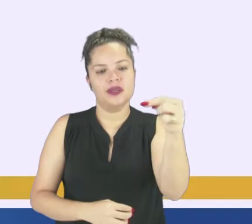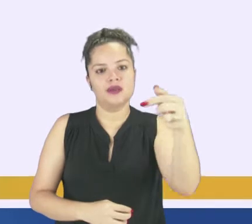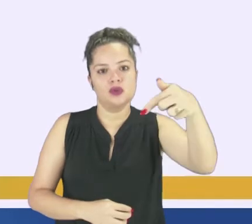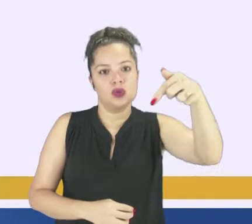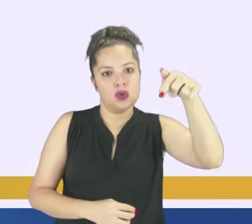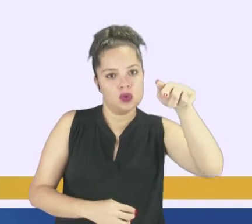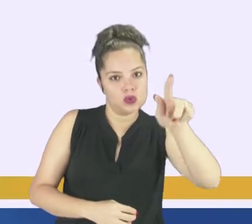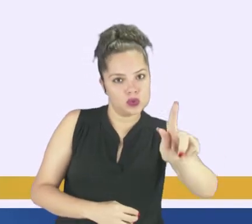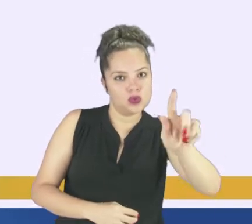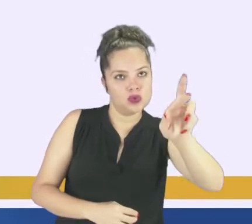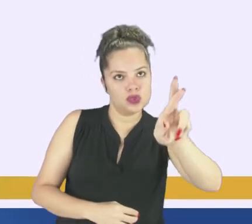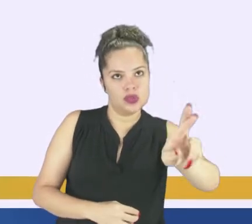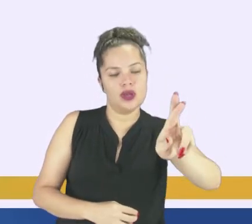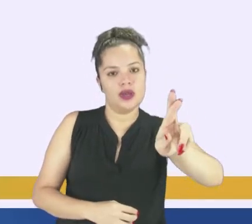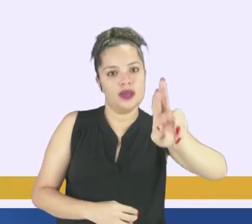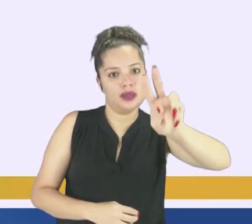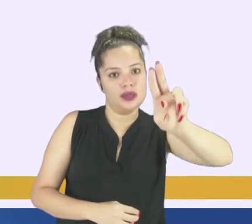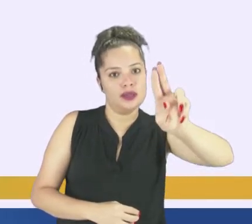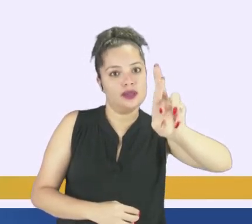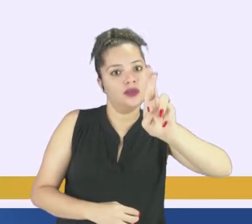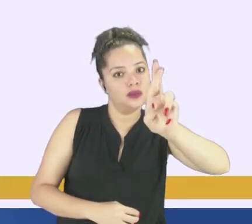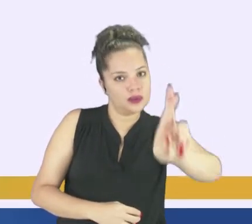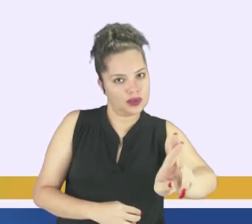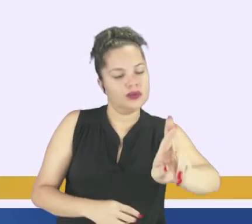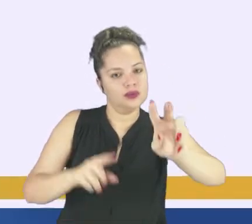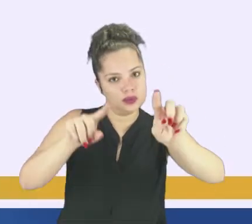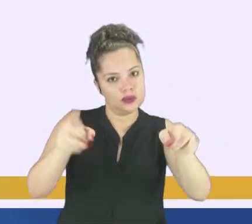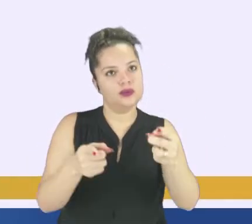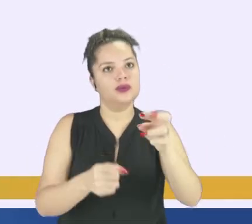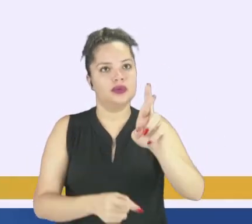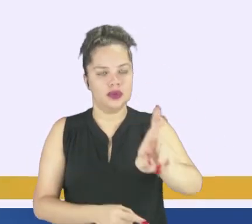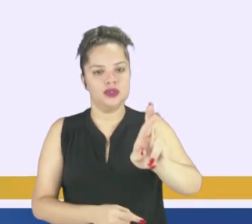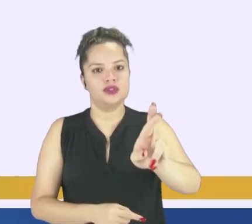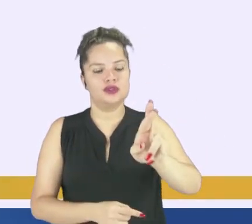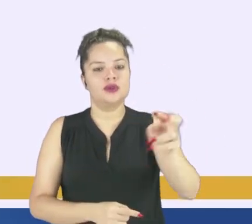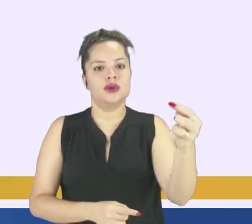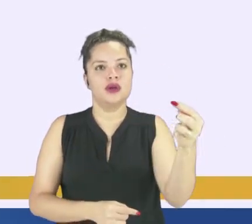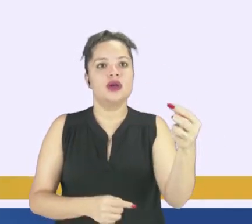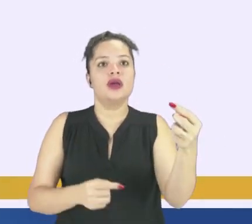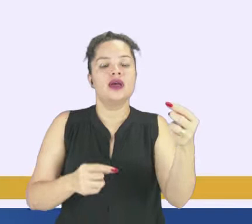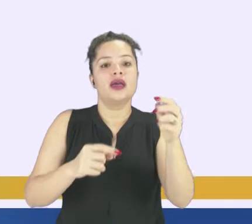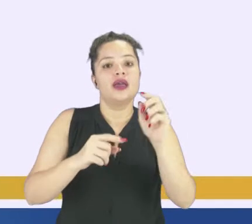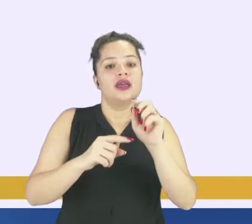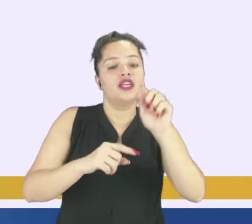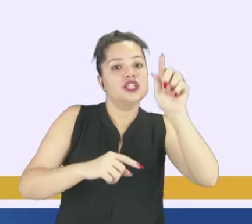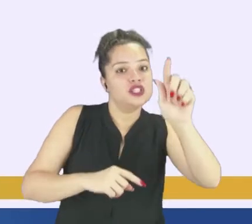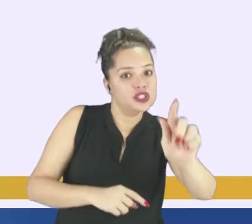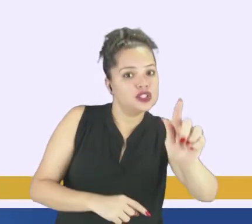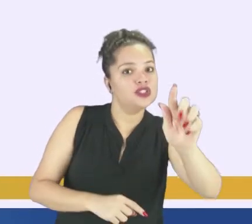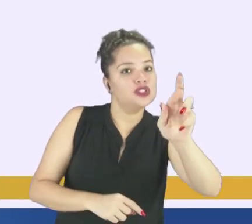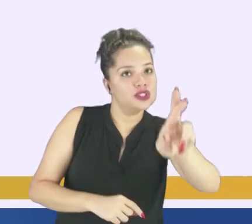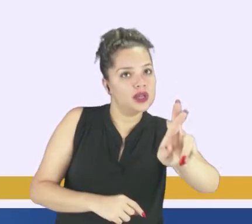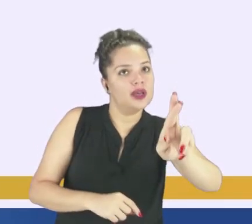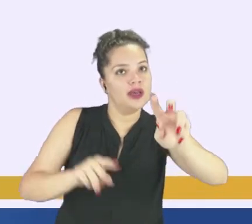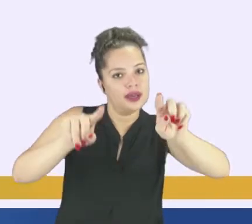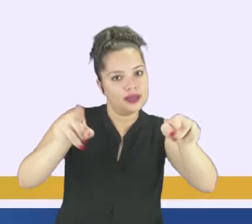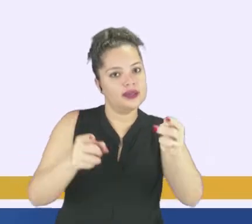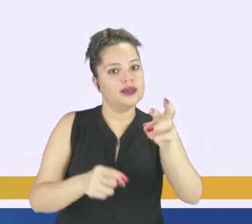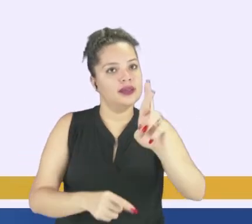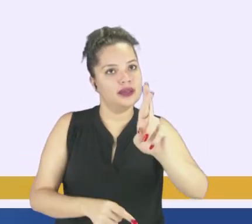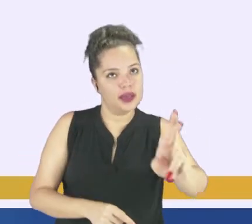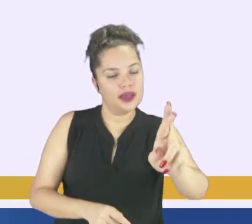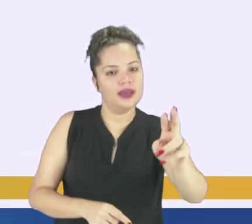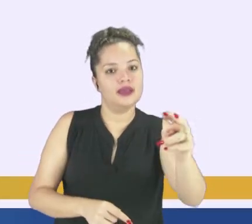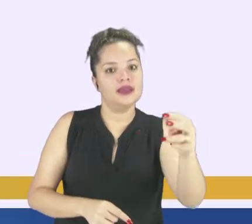que observar o grau dos polinômios em relação à identidade. Tudo bem? E também nós